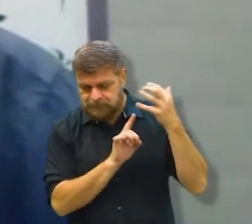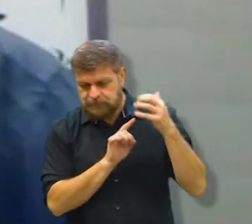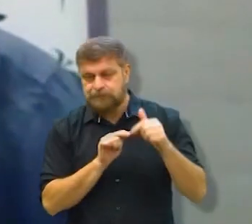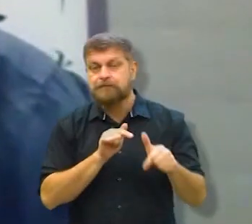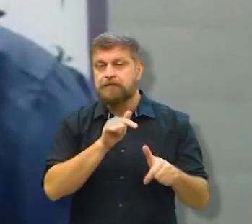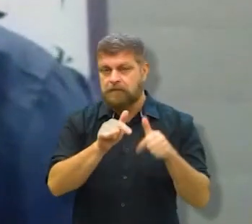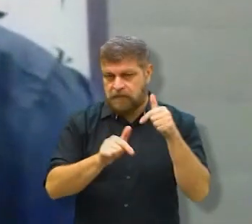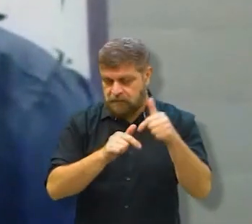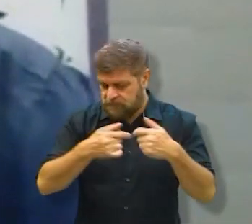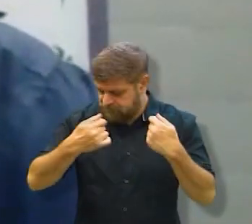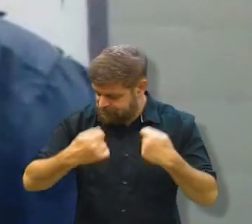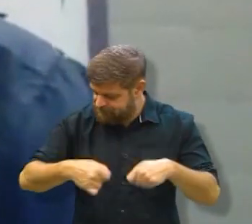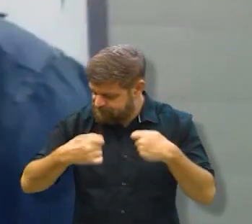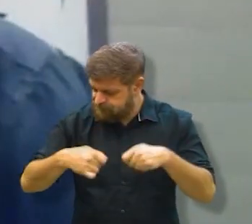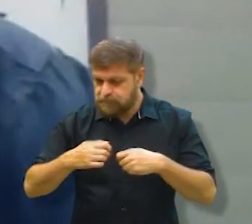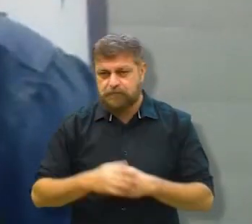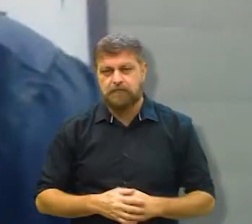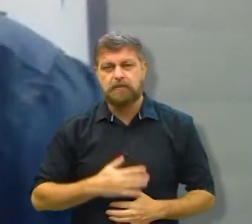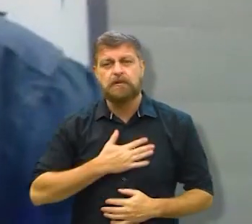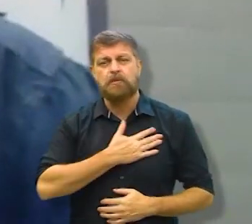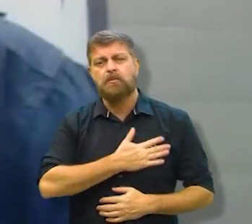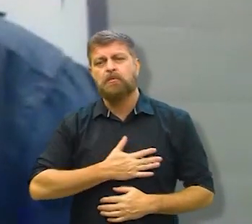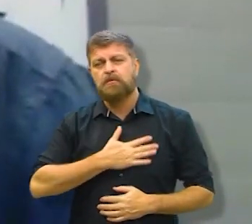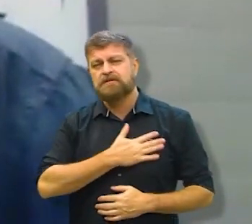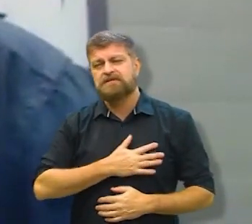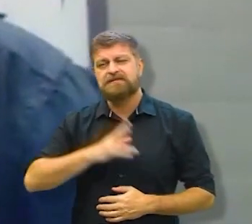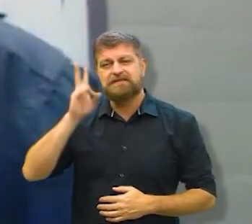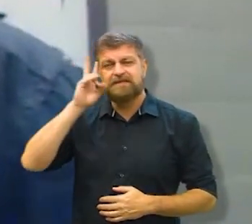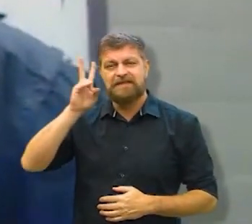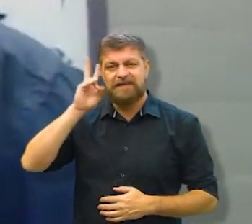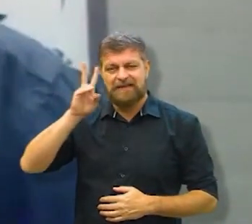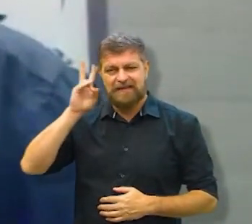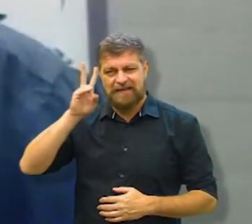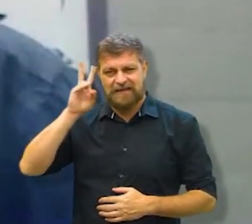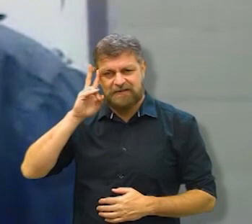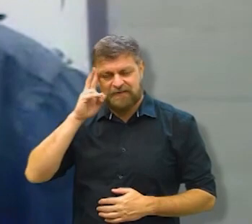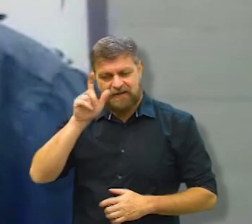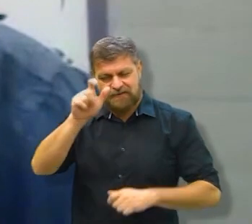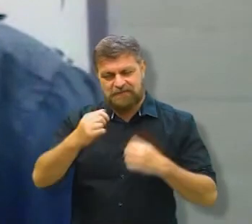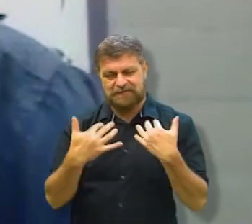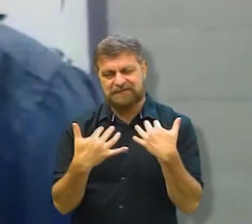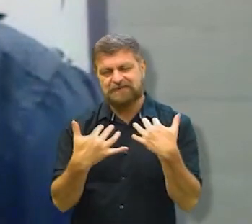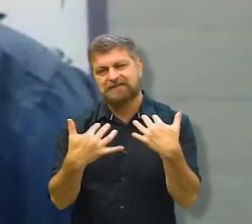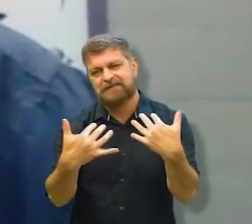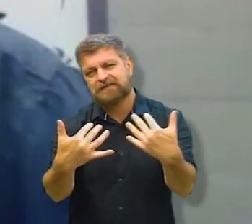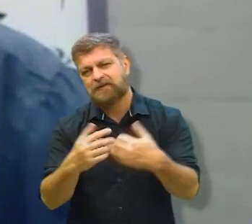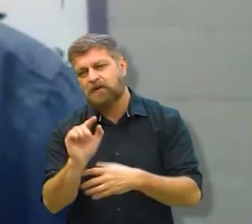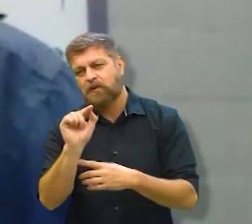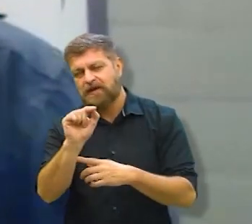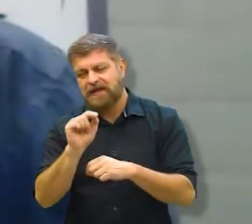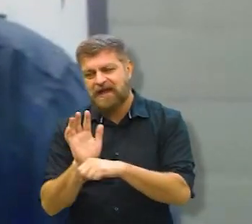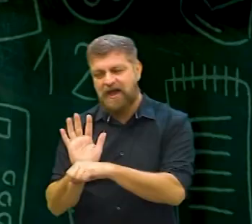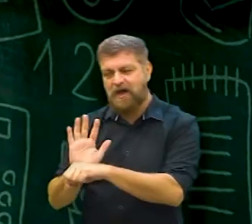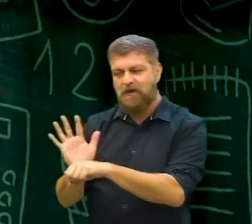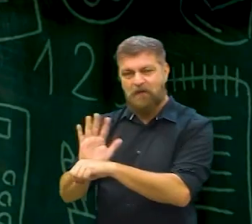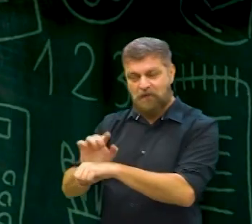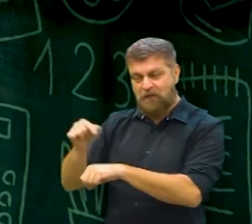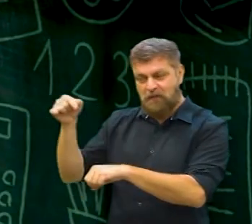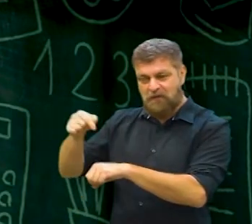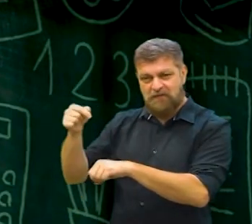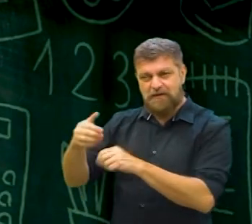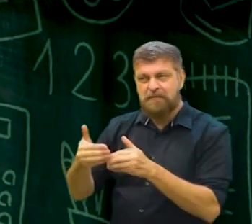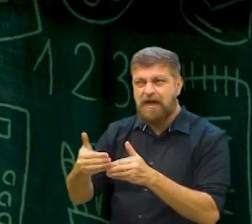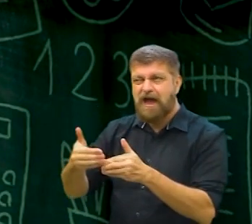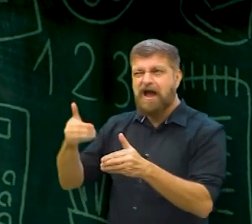precisam ser trabalhados. E eu gostaria de recordar aí com os telespectadores um filme que